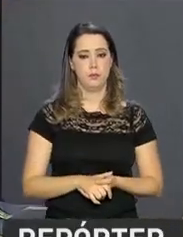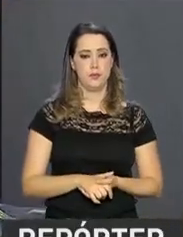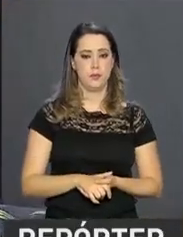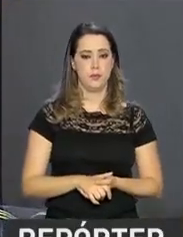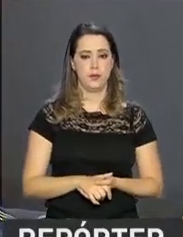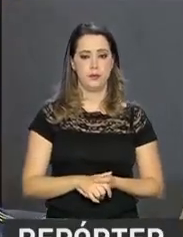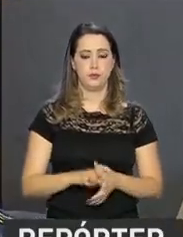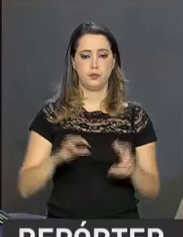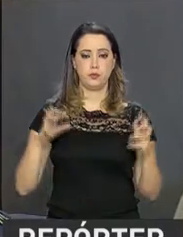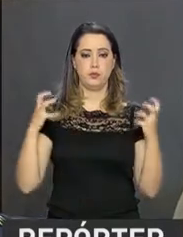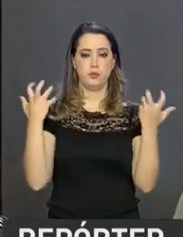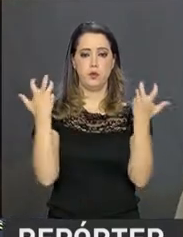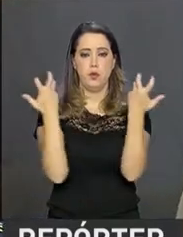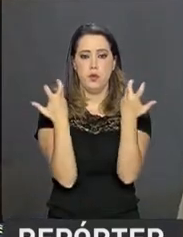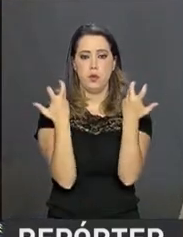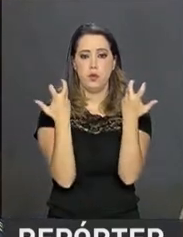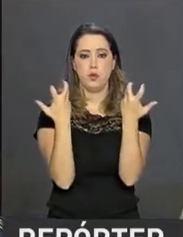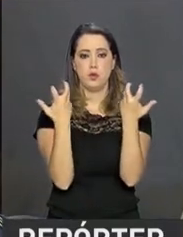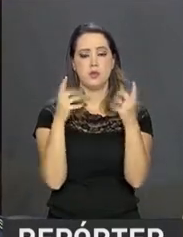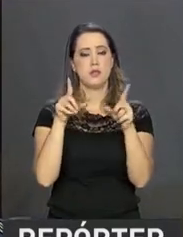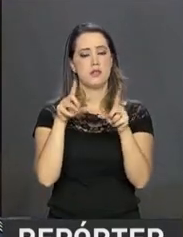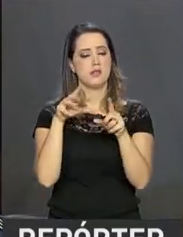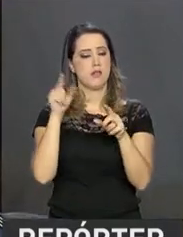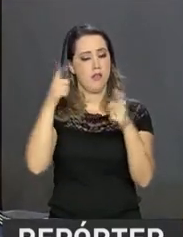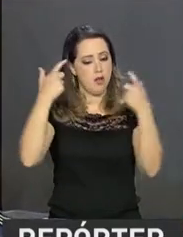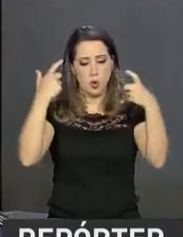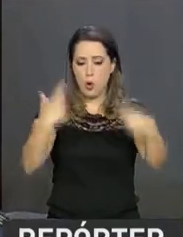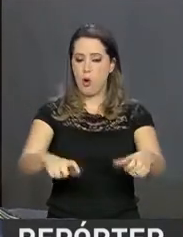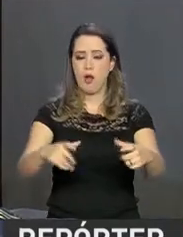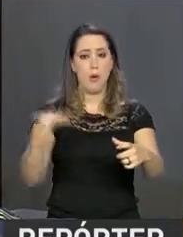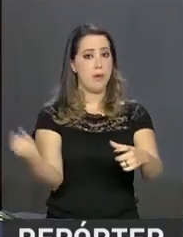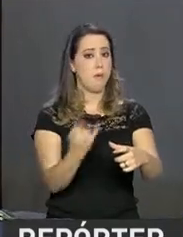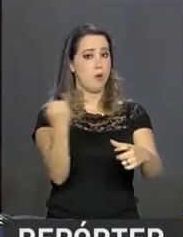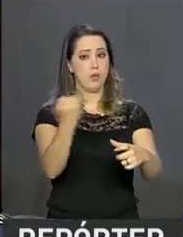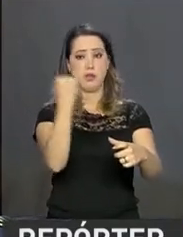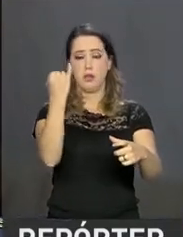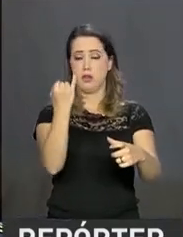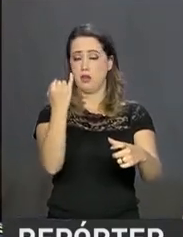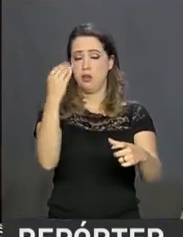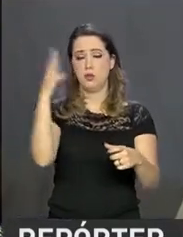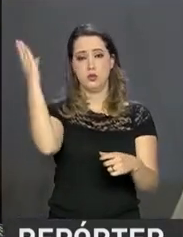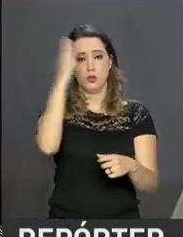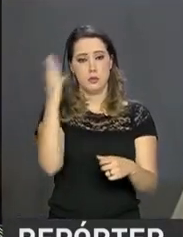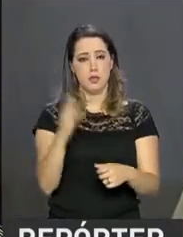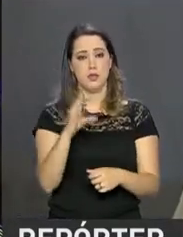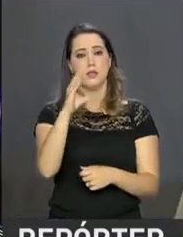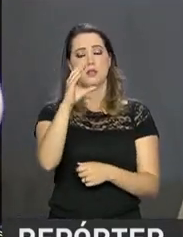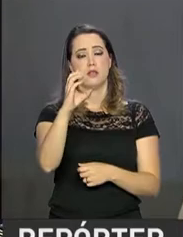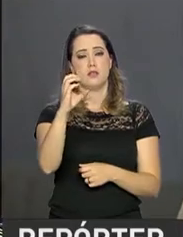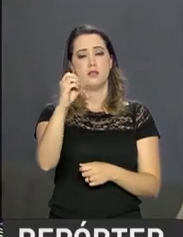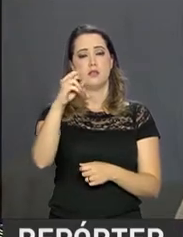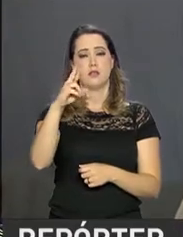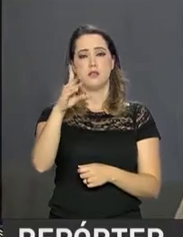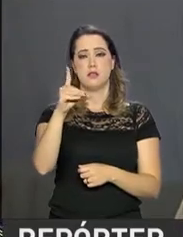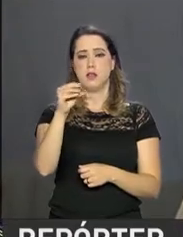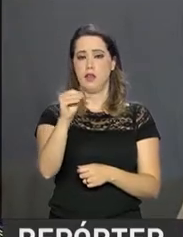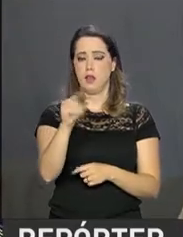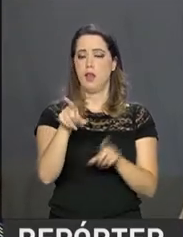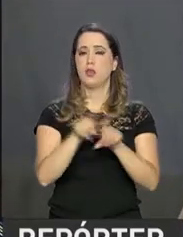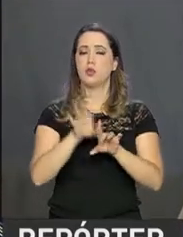o cerrado no centro do brasil uma região populosa de sada é já ocupado